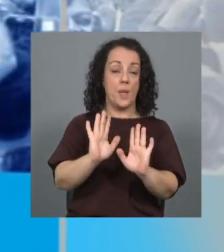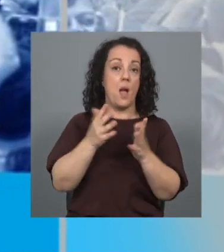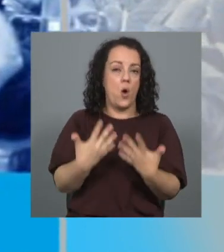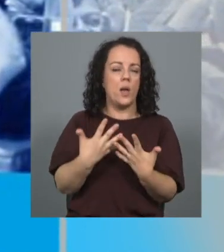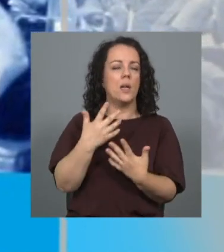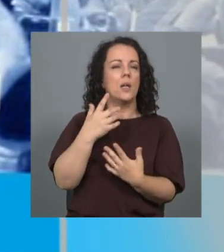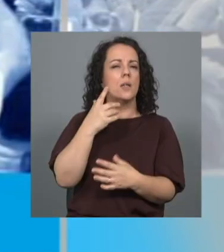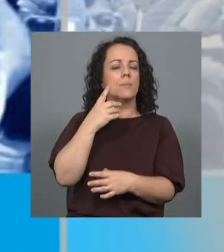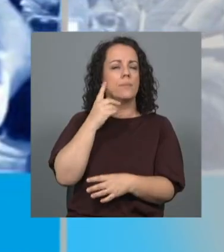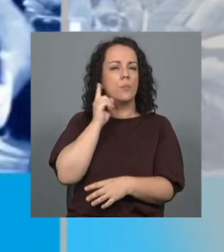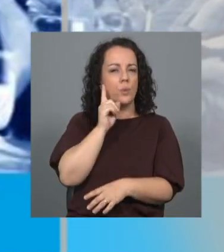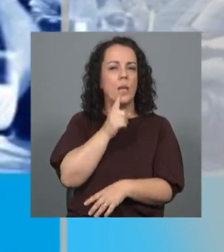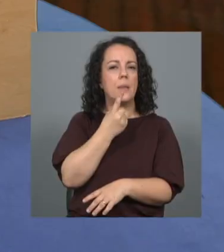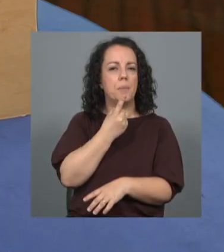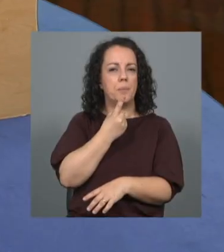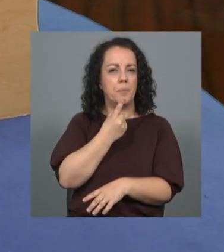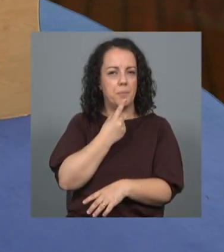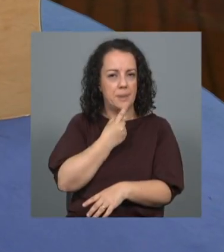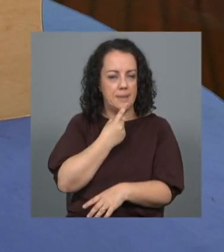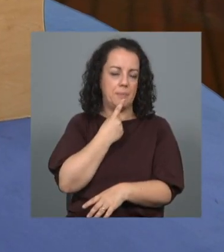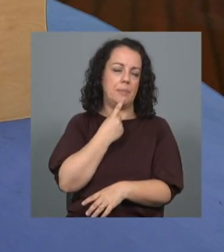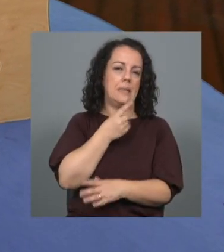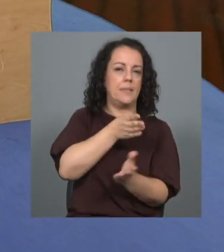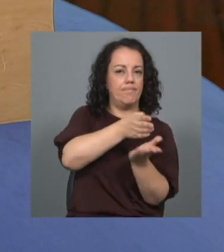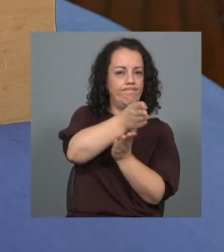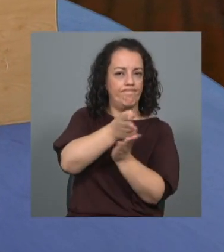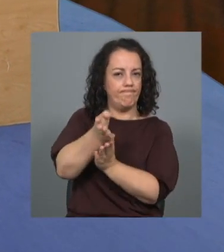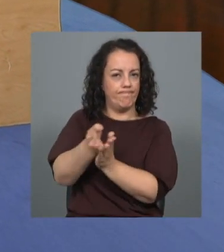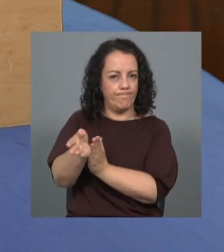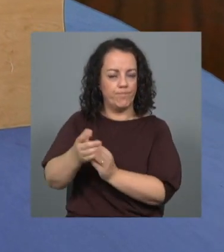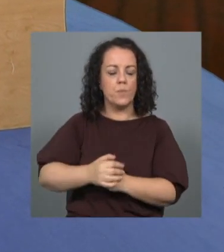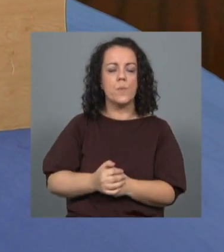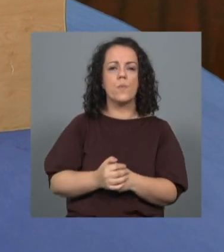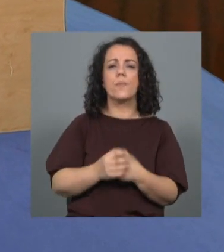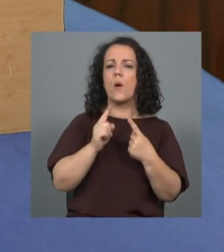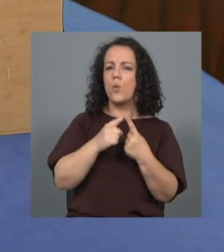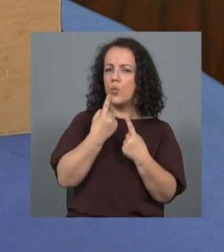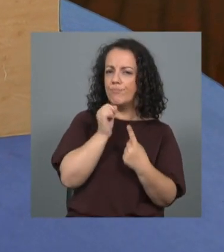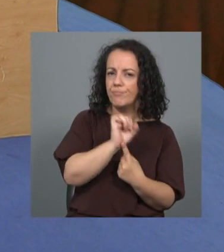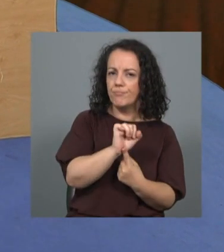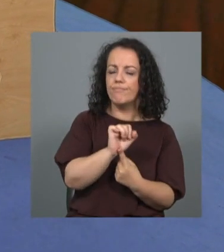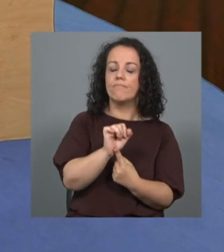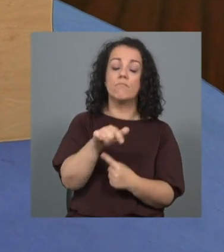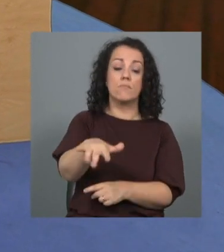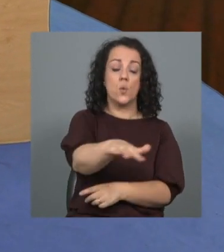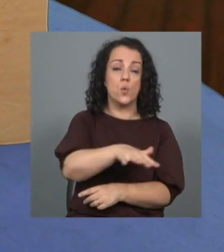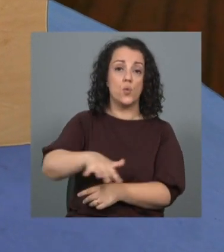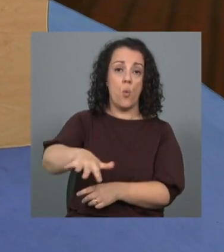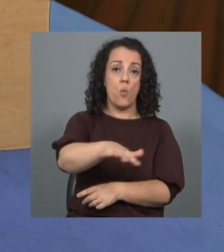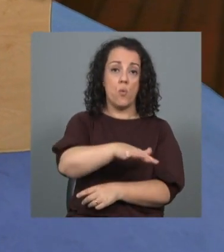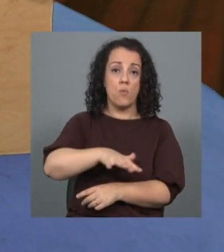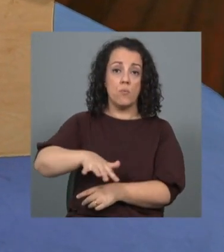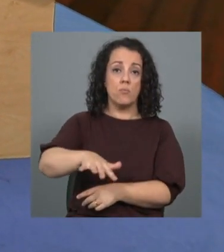perceber várias componentes. Uma delas é que é uma zona